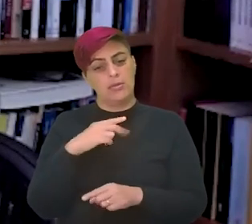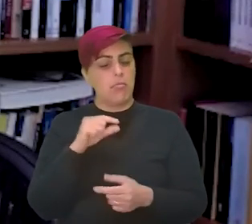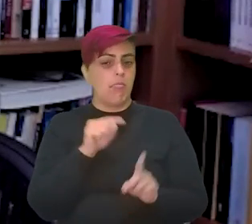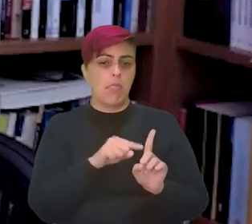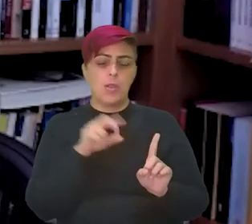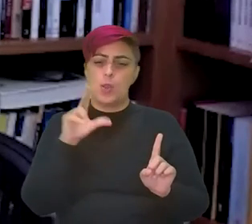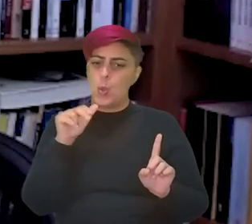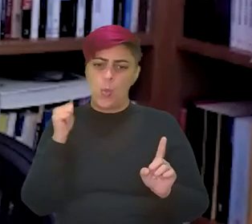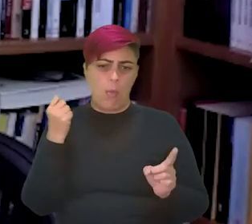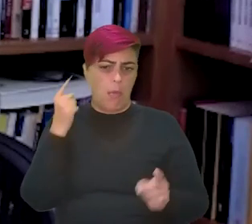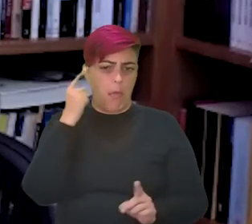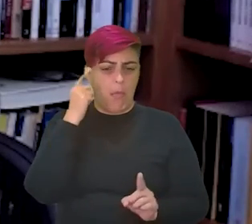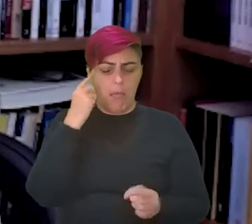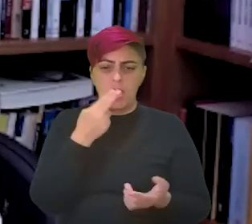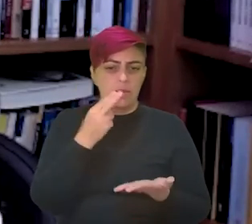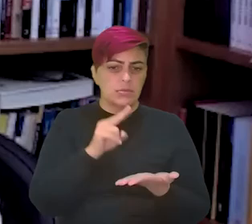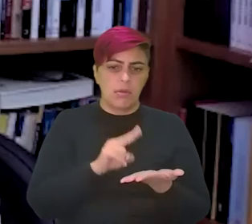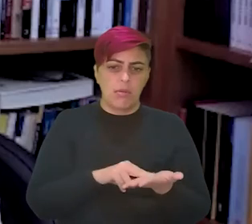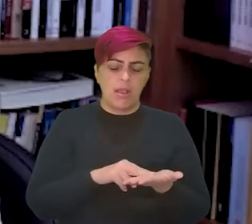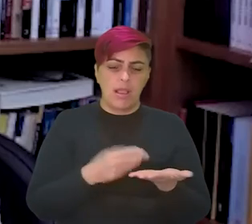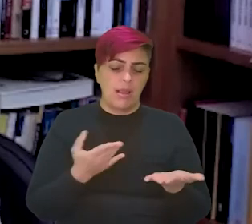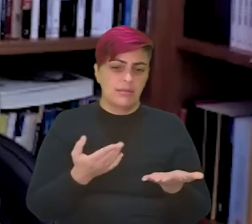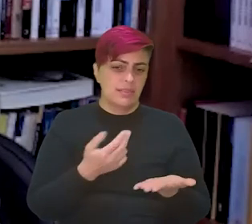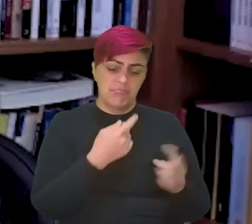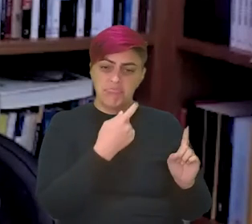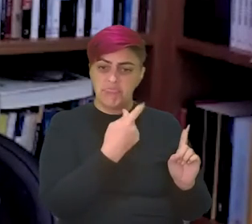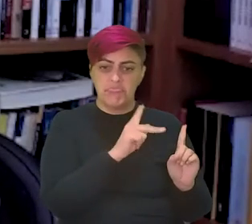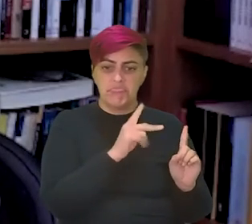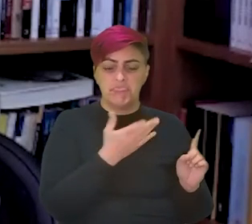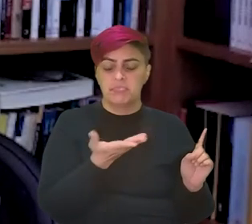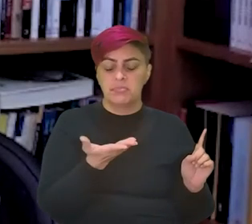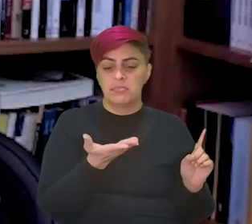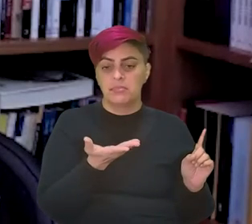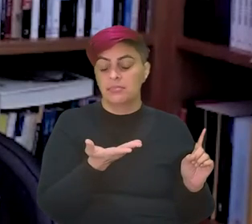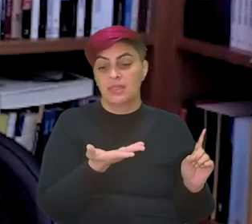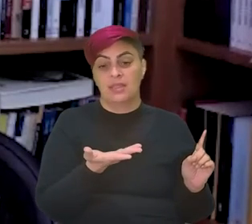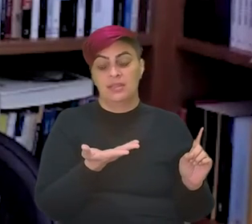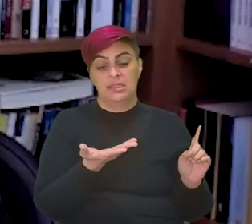Ele nunca pensou que as cartas dele para a noiva